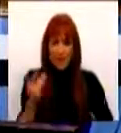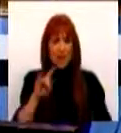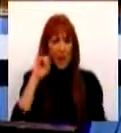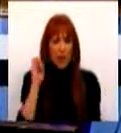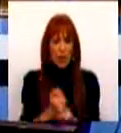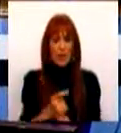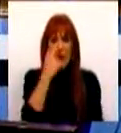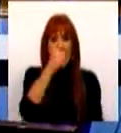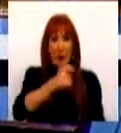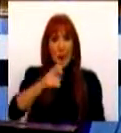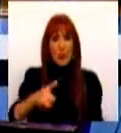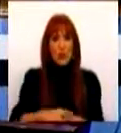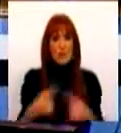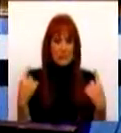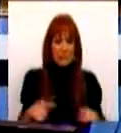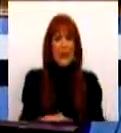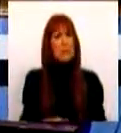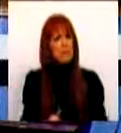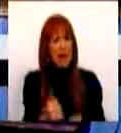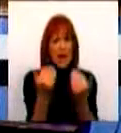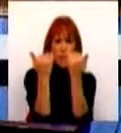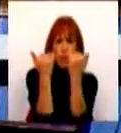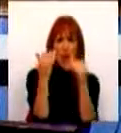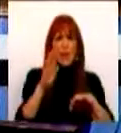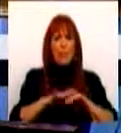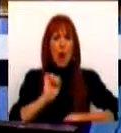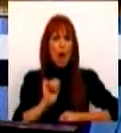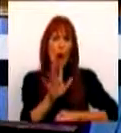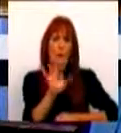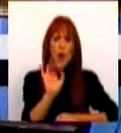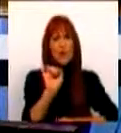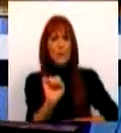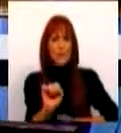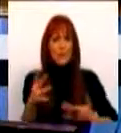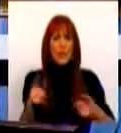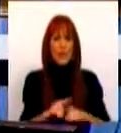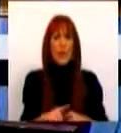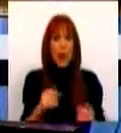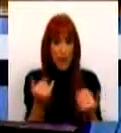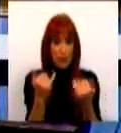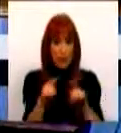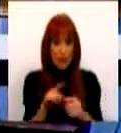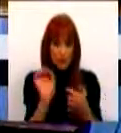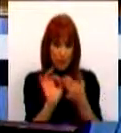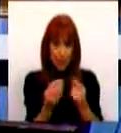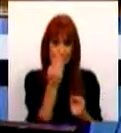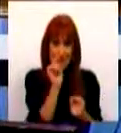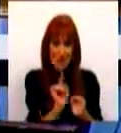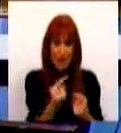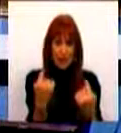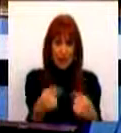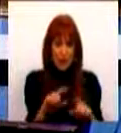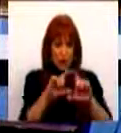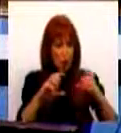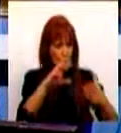requer que o consumidor esteja devidamente informado sobre as suas opções, pelo que a informação nutricional contida